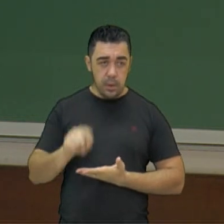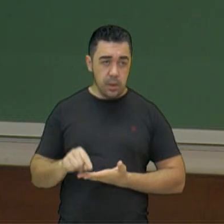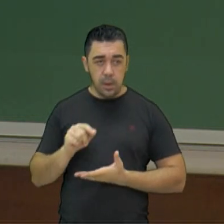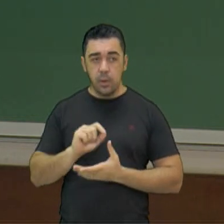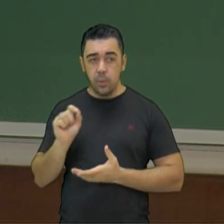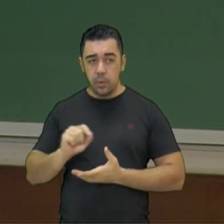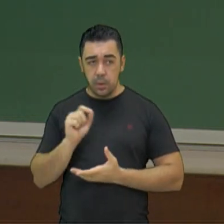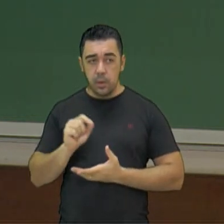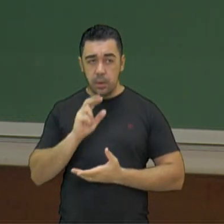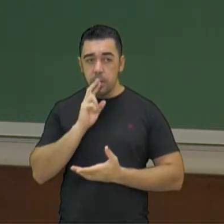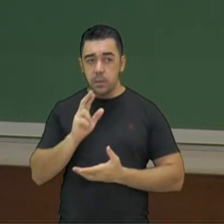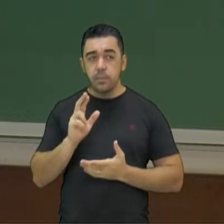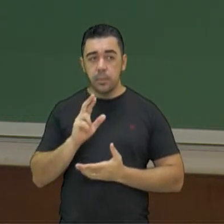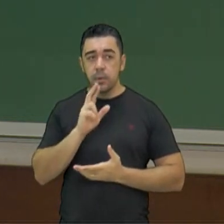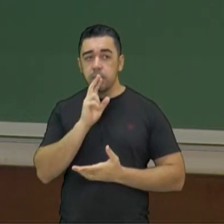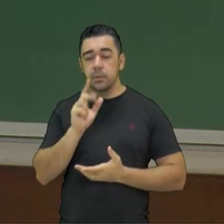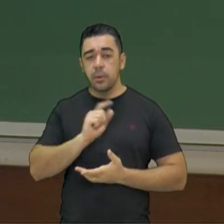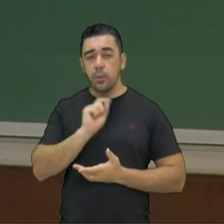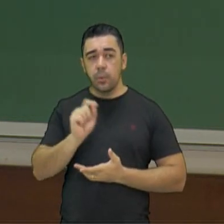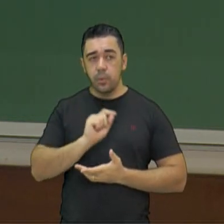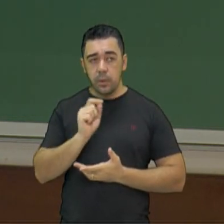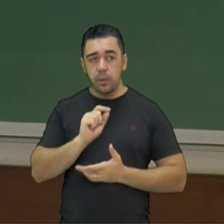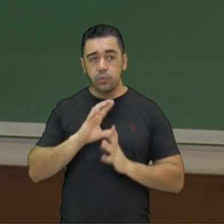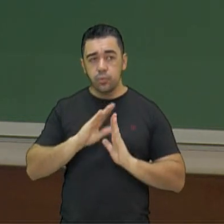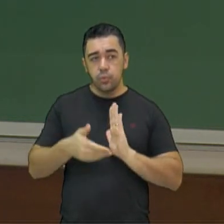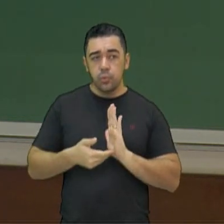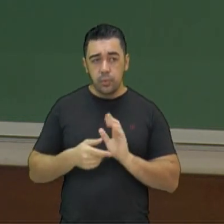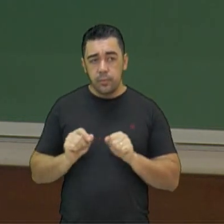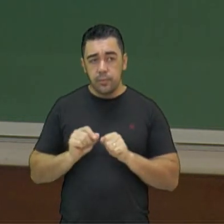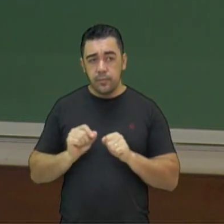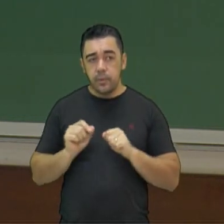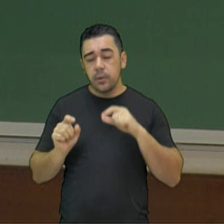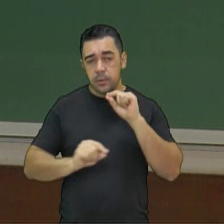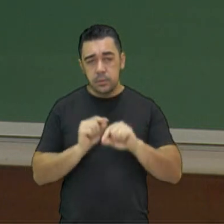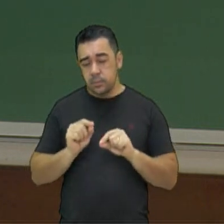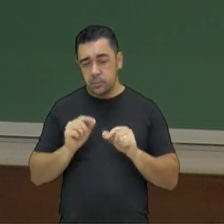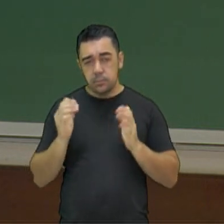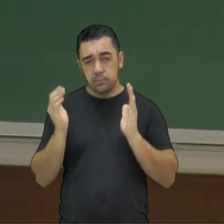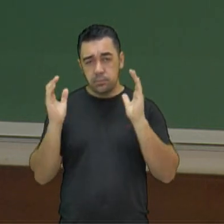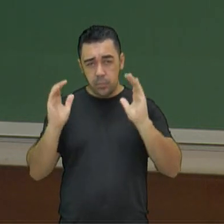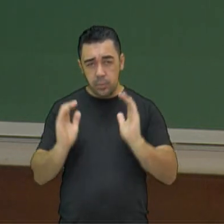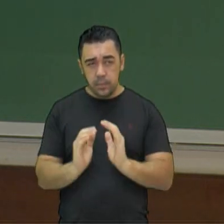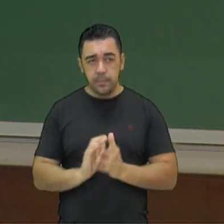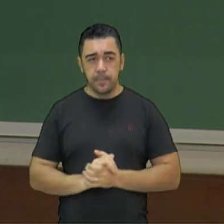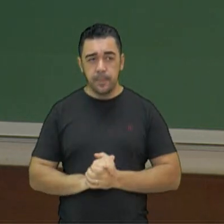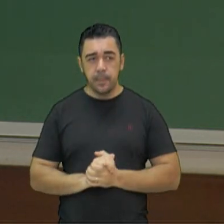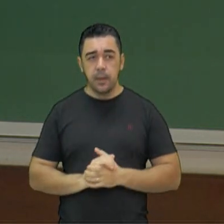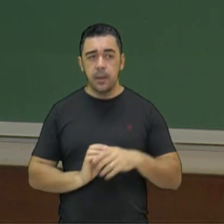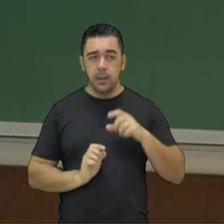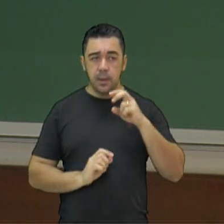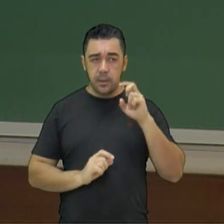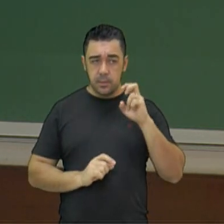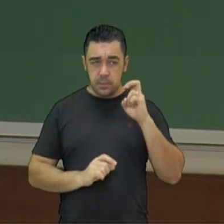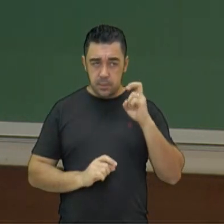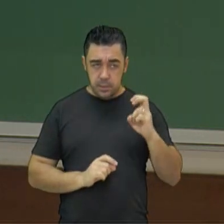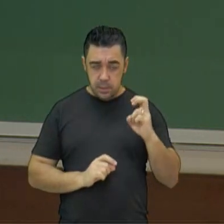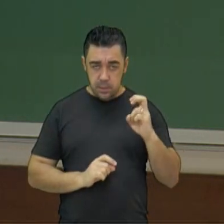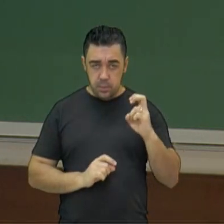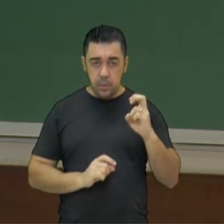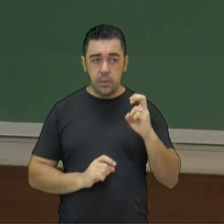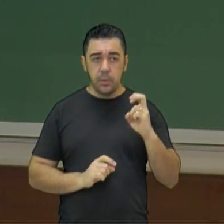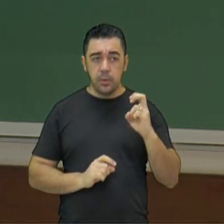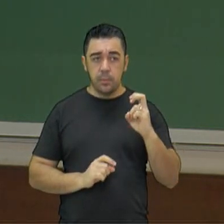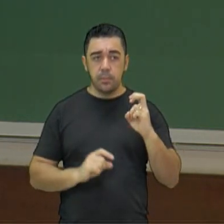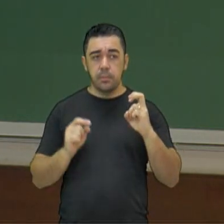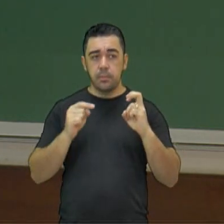complexo resultado de todas as operações que eu fiz na equação. Então, Z vai ser igual a que vale